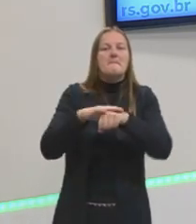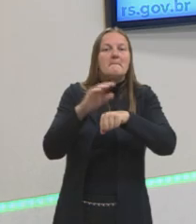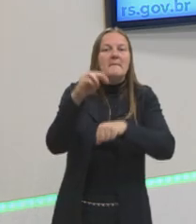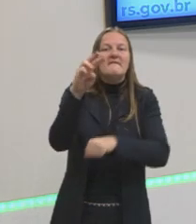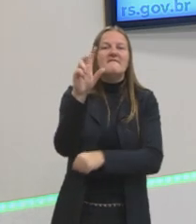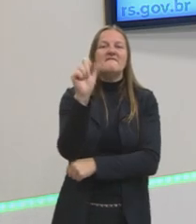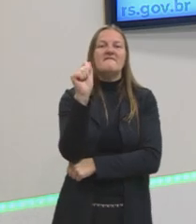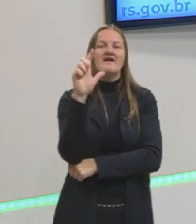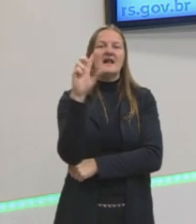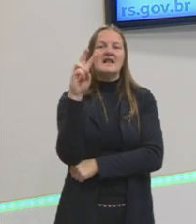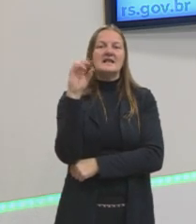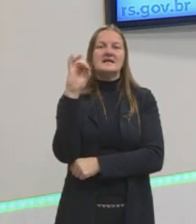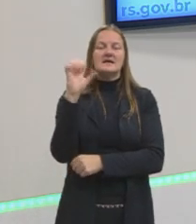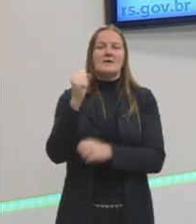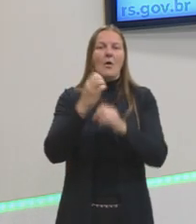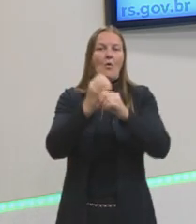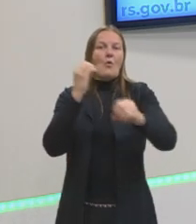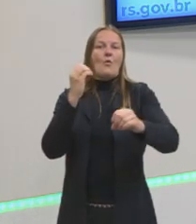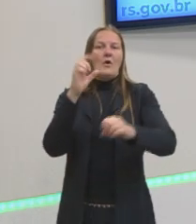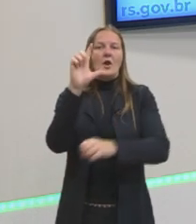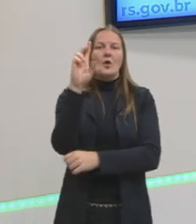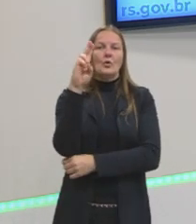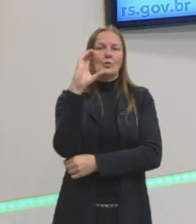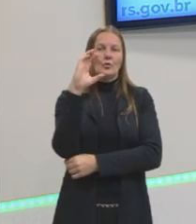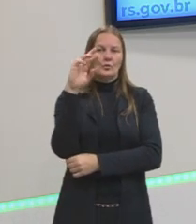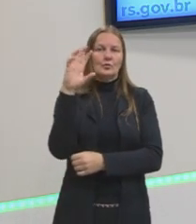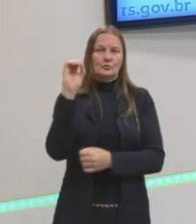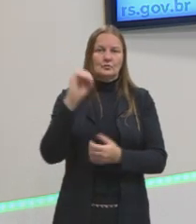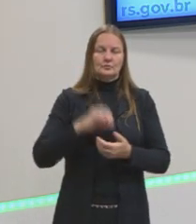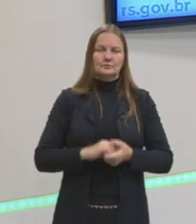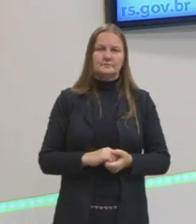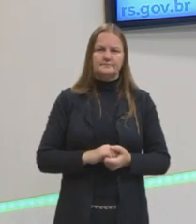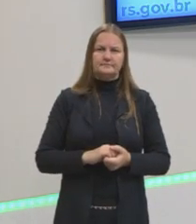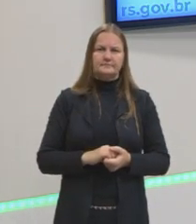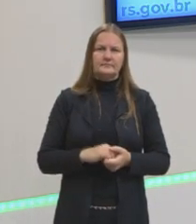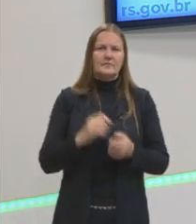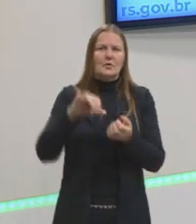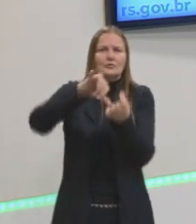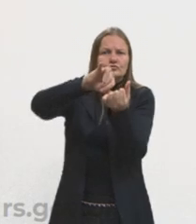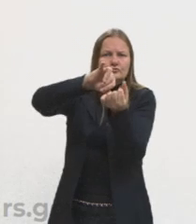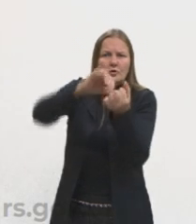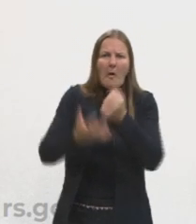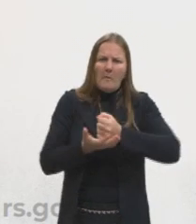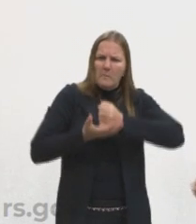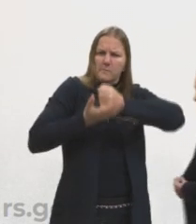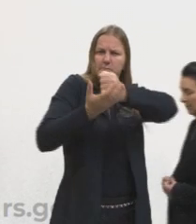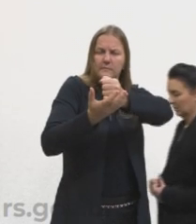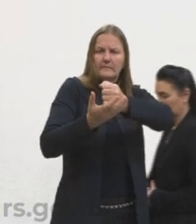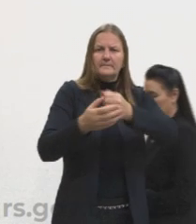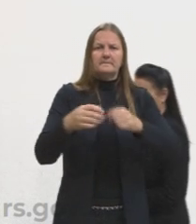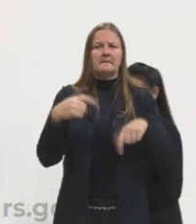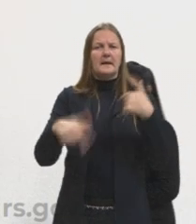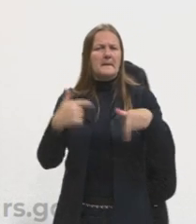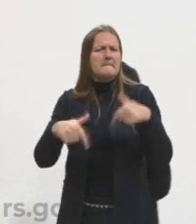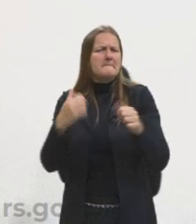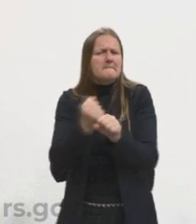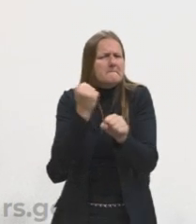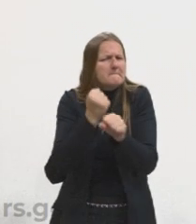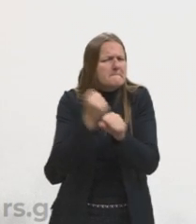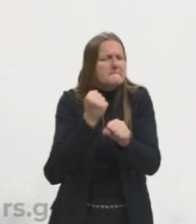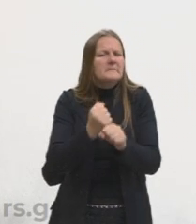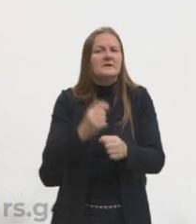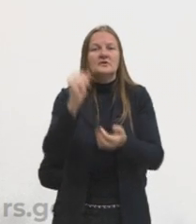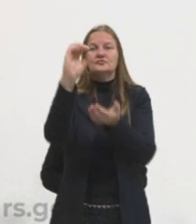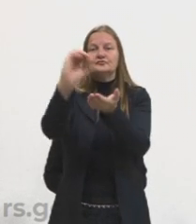a mais-valia para o Marcos é o que sustenta o capitalismo ou seja o trabalhador produz y